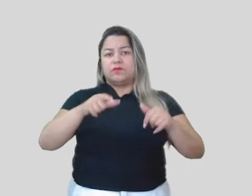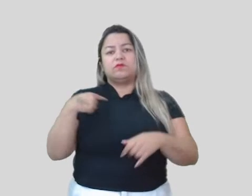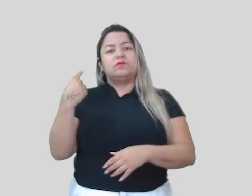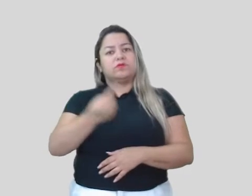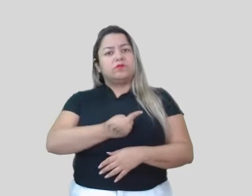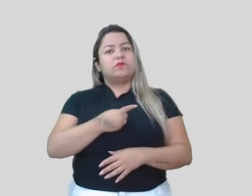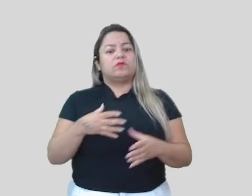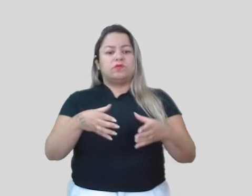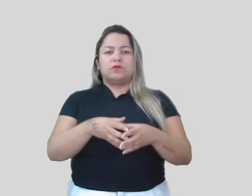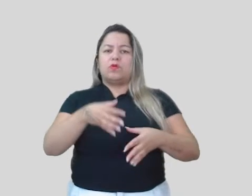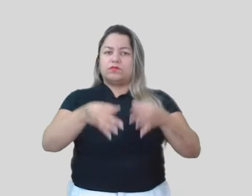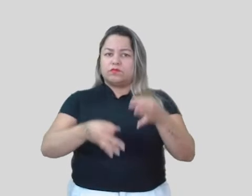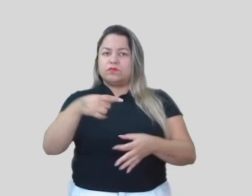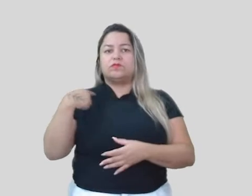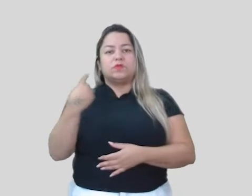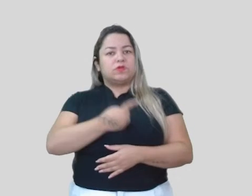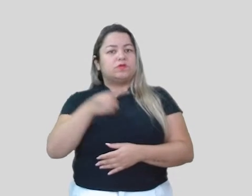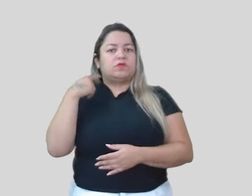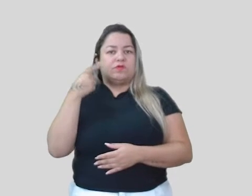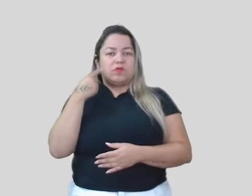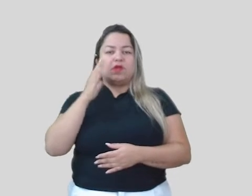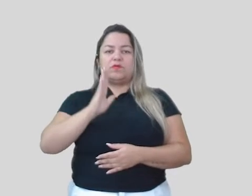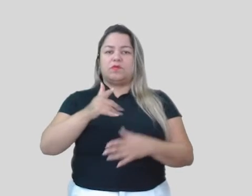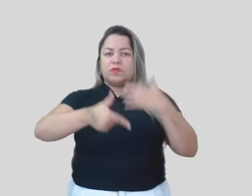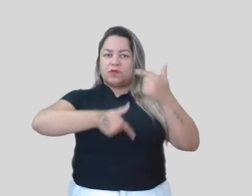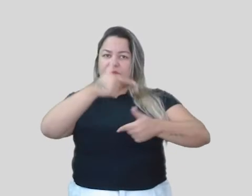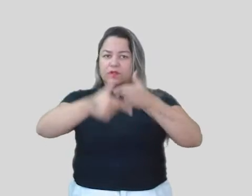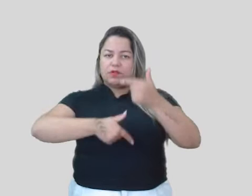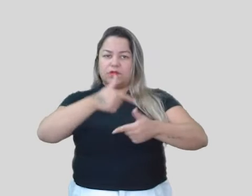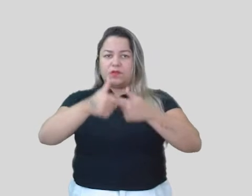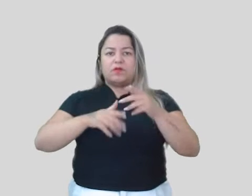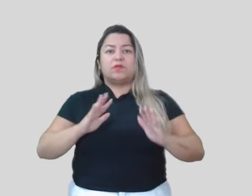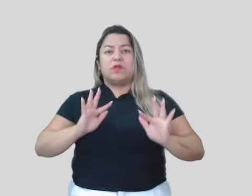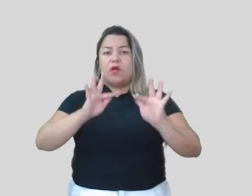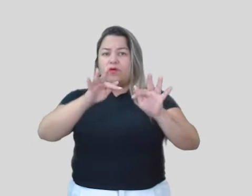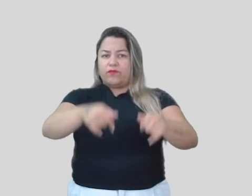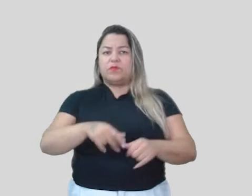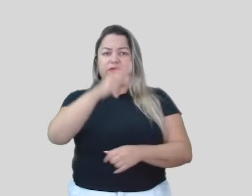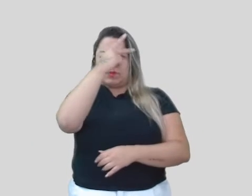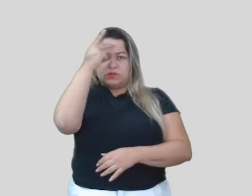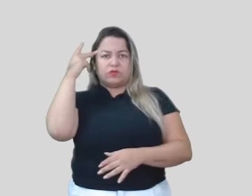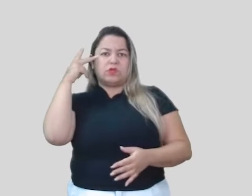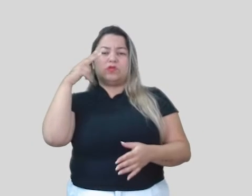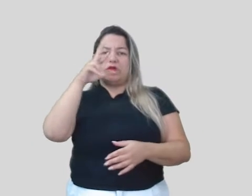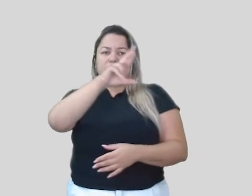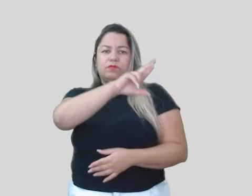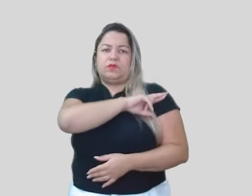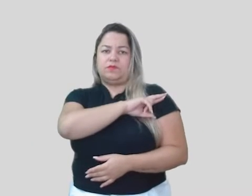vocês que nós estamos colocando nosso corpo jurídico, nossos advogados, já para trabalhar. Nós vamos até o final para que essa pessoa